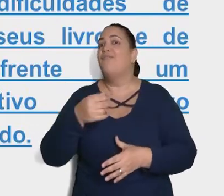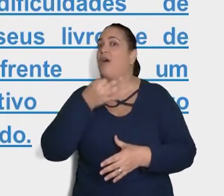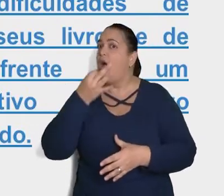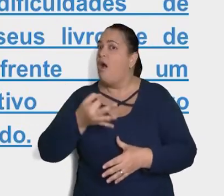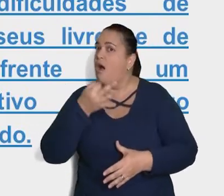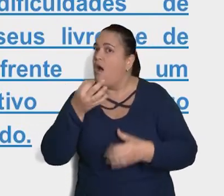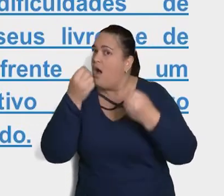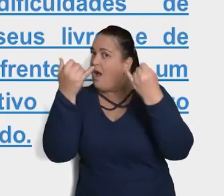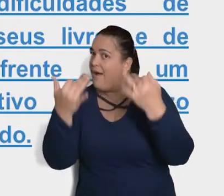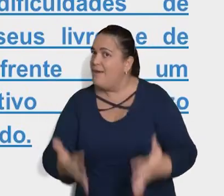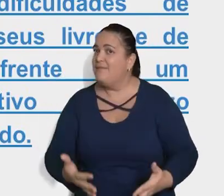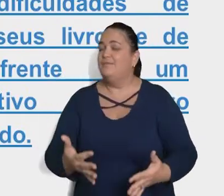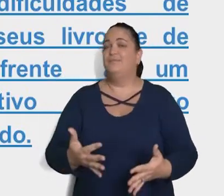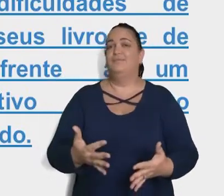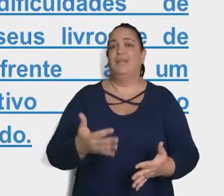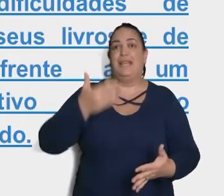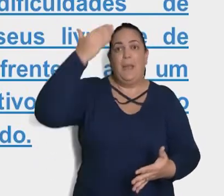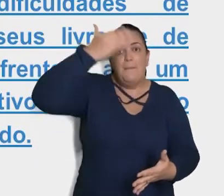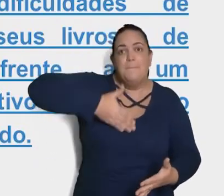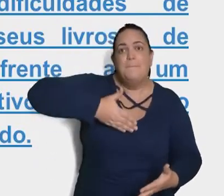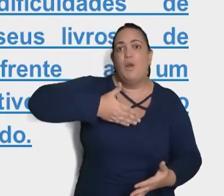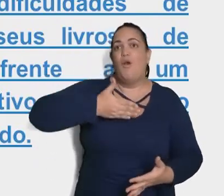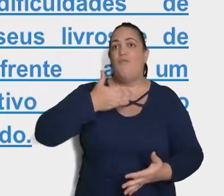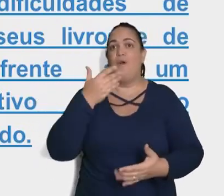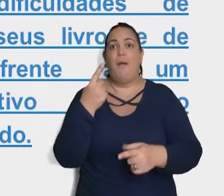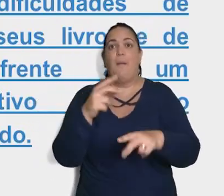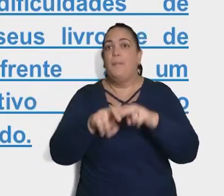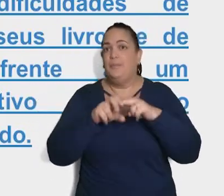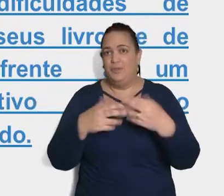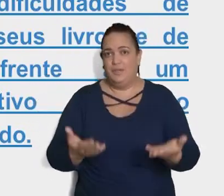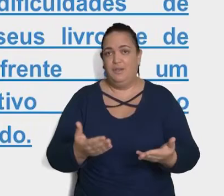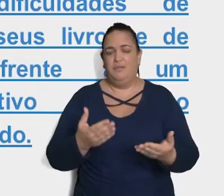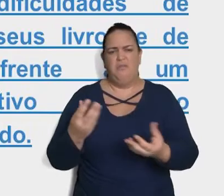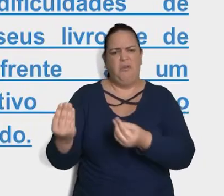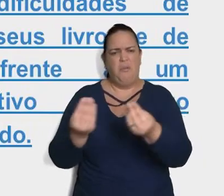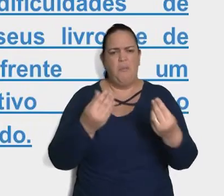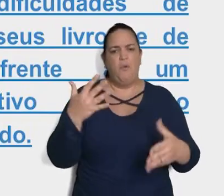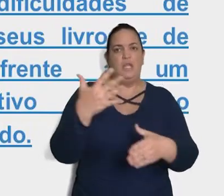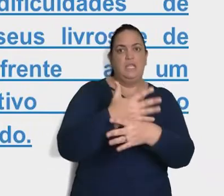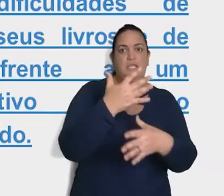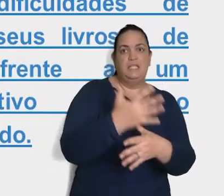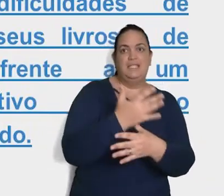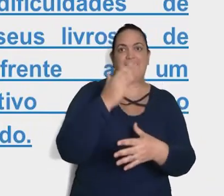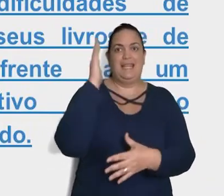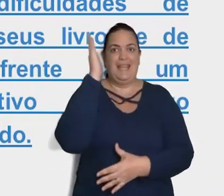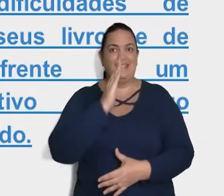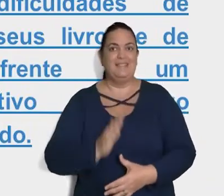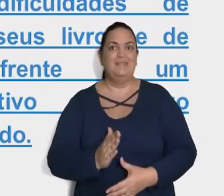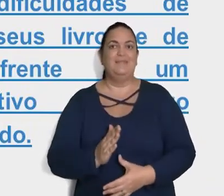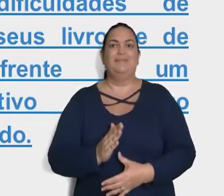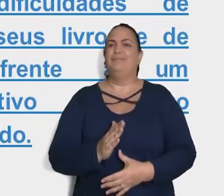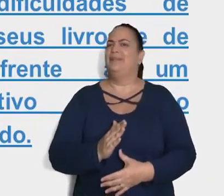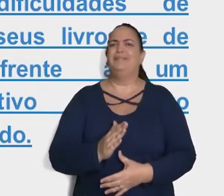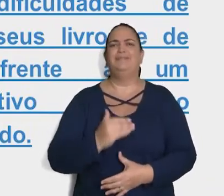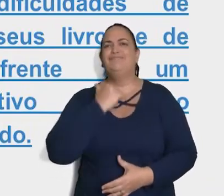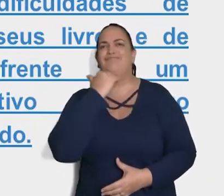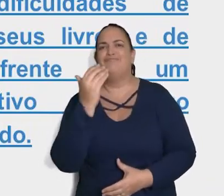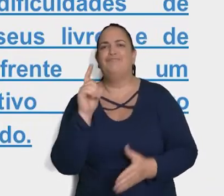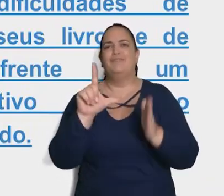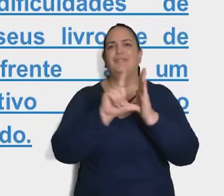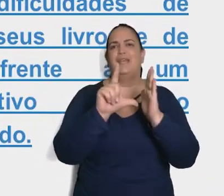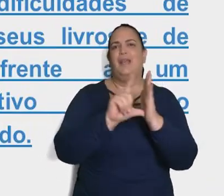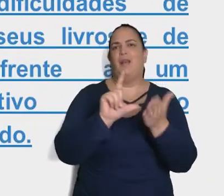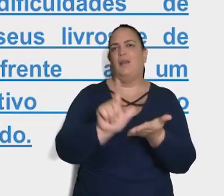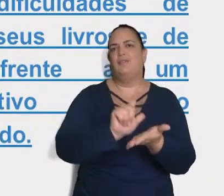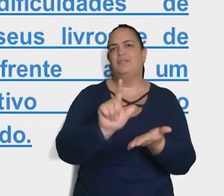o porquê desses dias mais difíceis. Muitas cidades brasileiras ficarão sem livrarias e